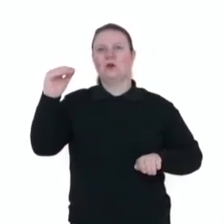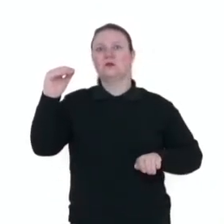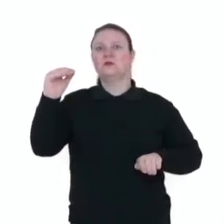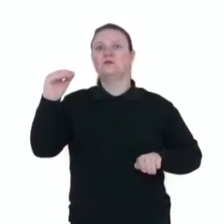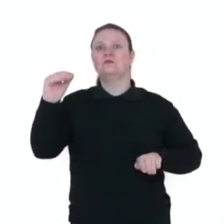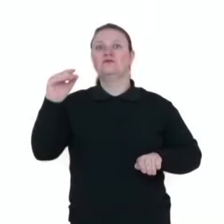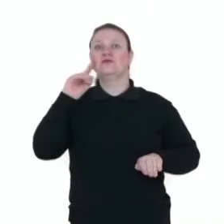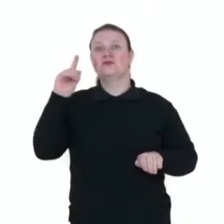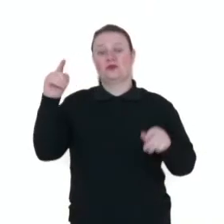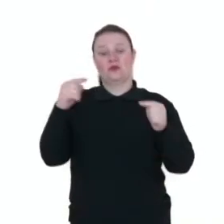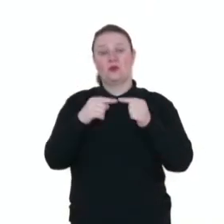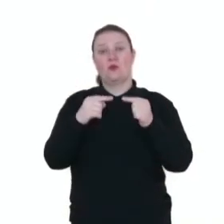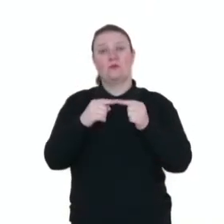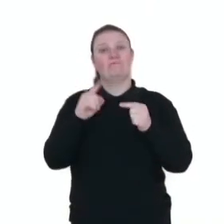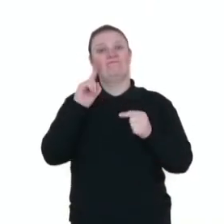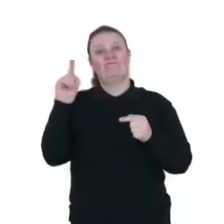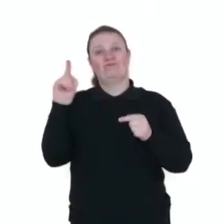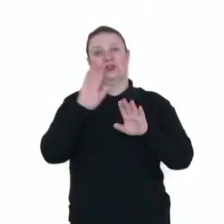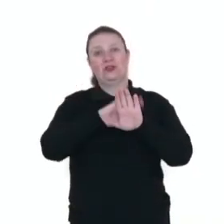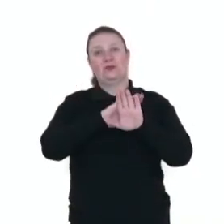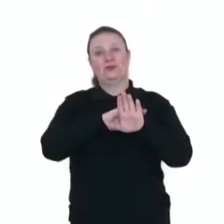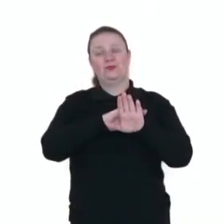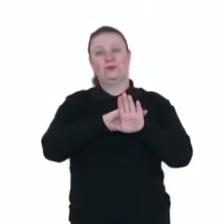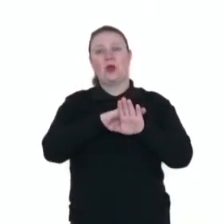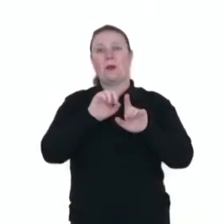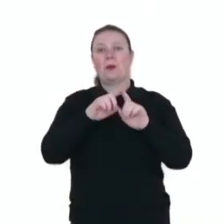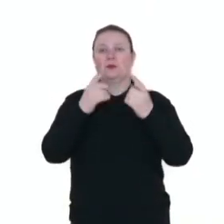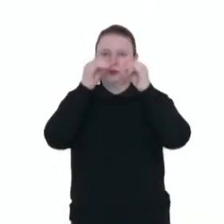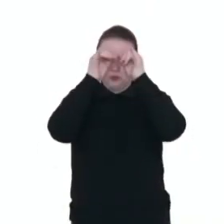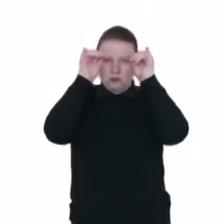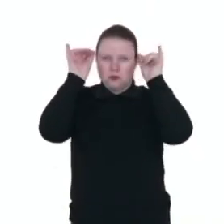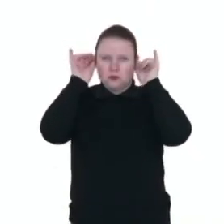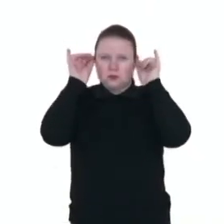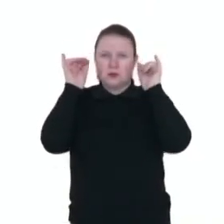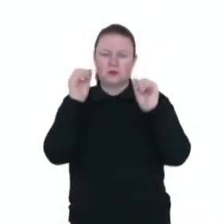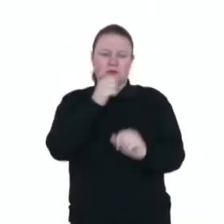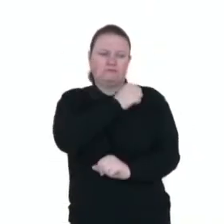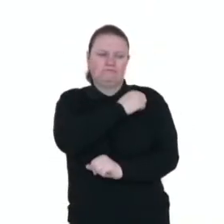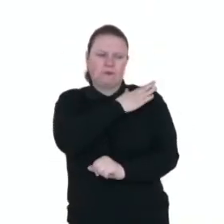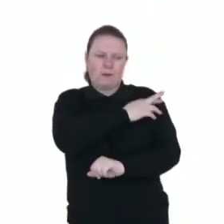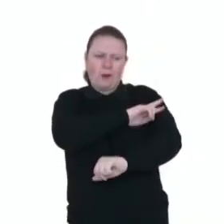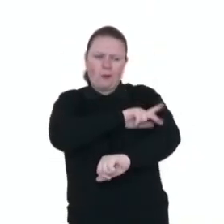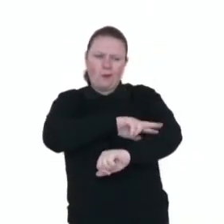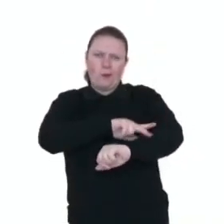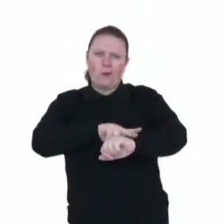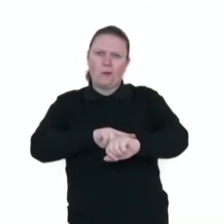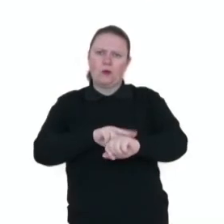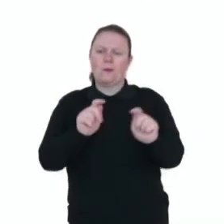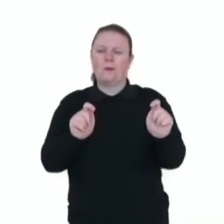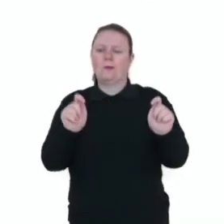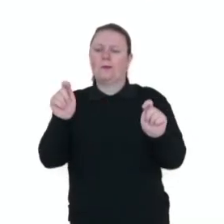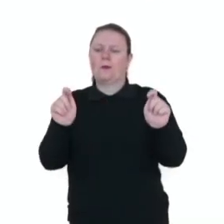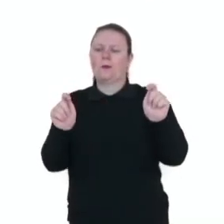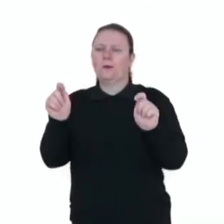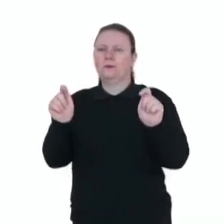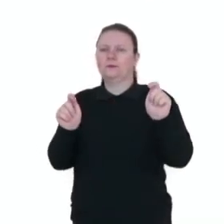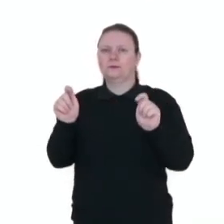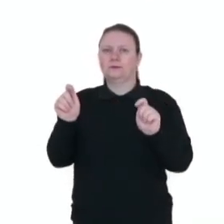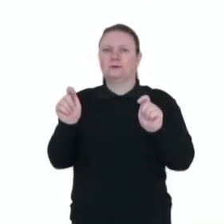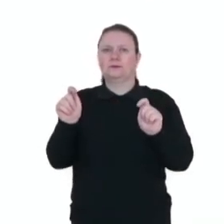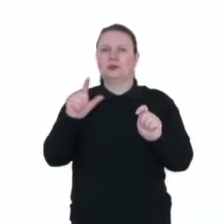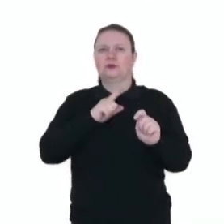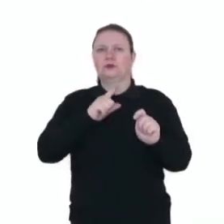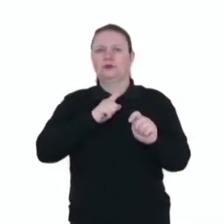do imperialismo praticado, essa teoria racista justificaria o domínio de uma suposta